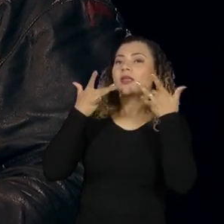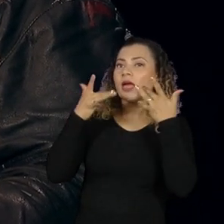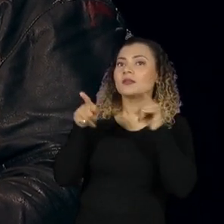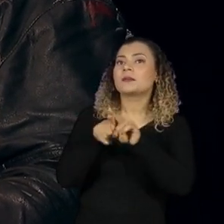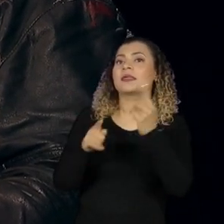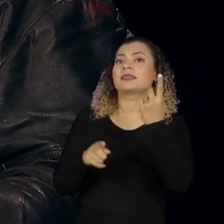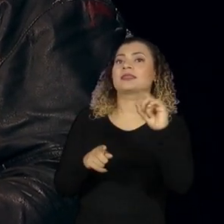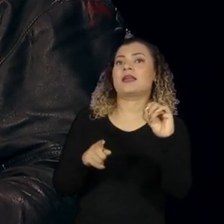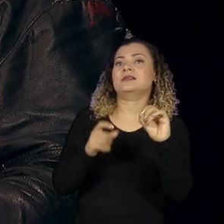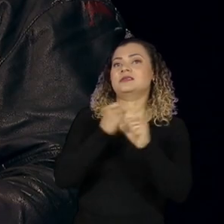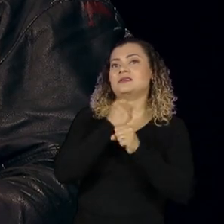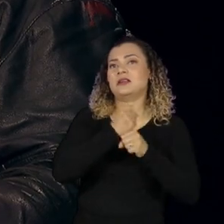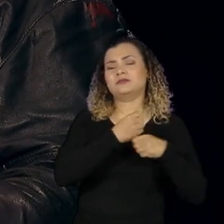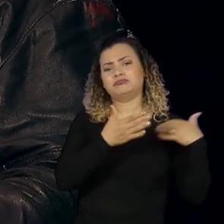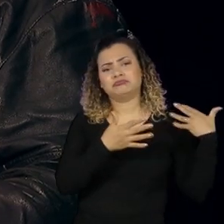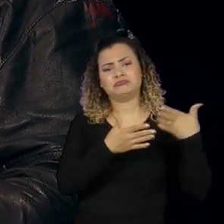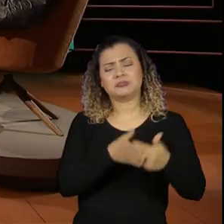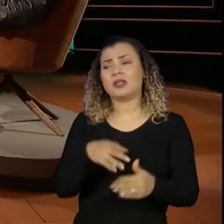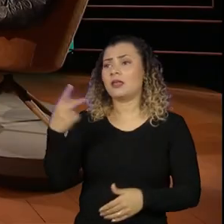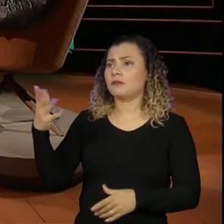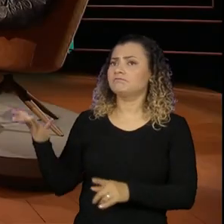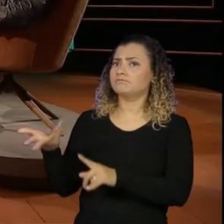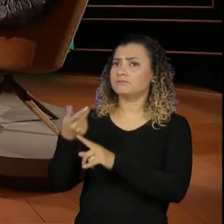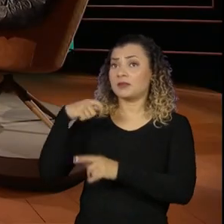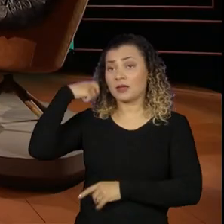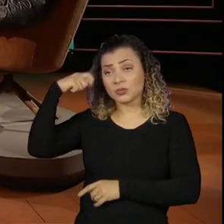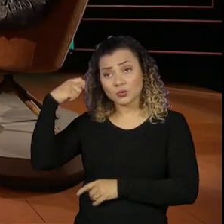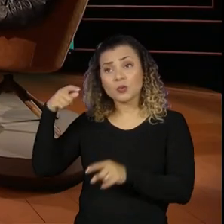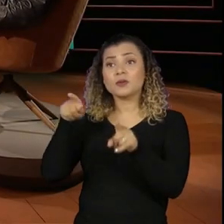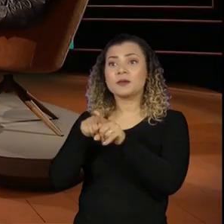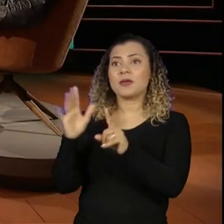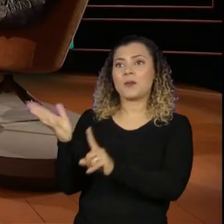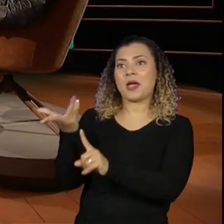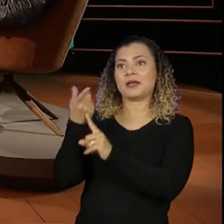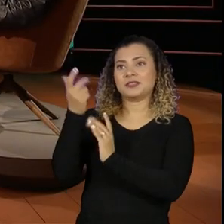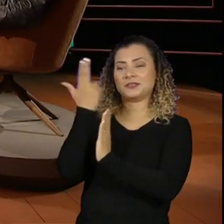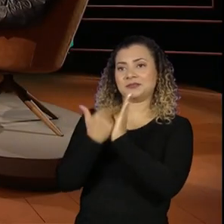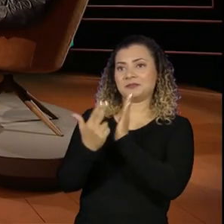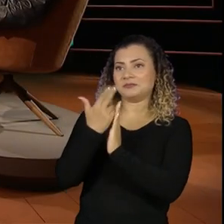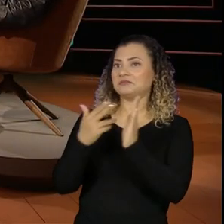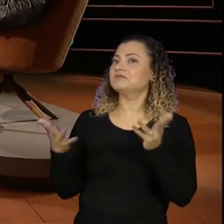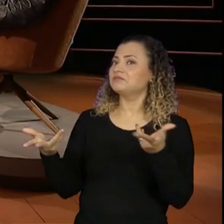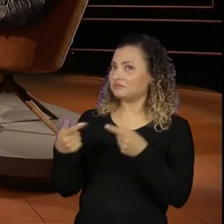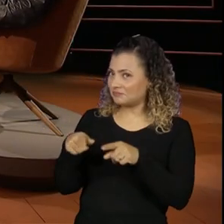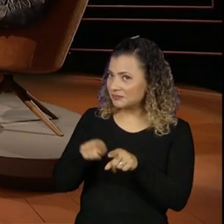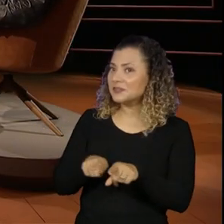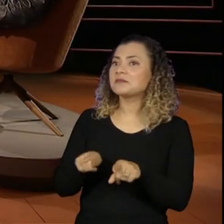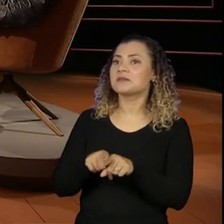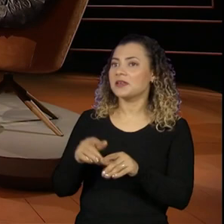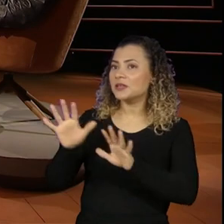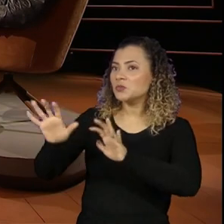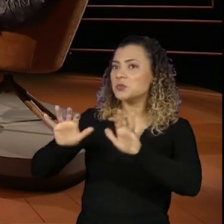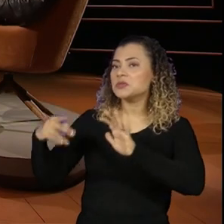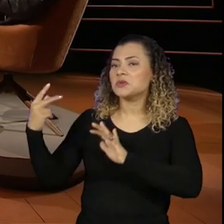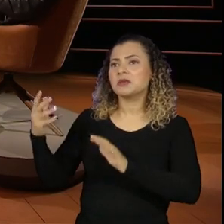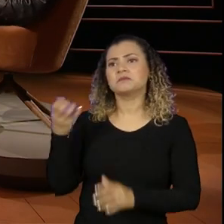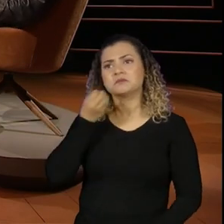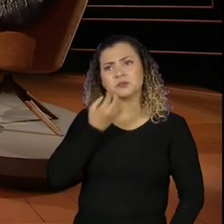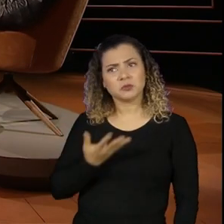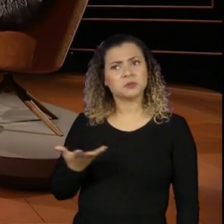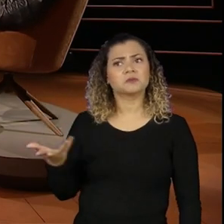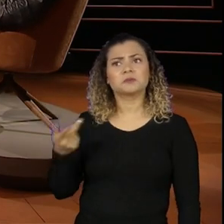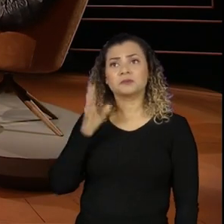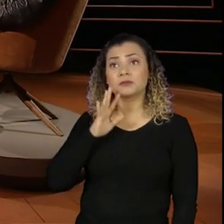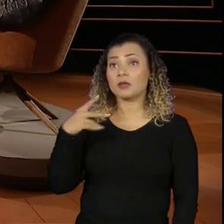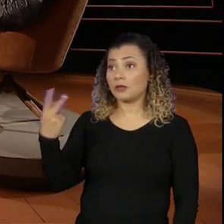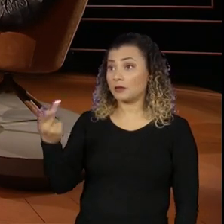Né? E ele é muito talentoso, com a cara como ator e como artista, um artista clássico também. Então, a exposição dele é muito boa também. E a gente levou